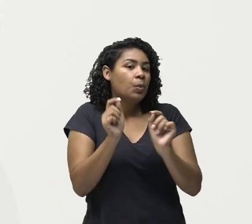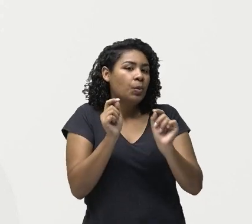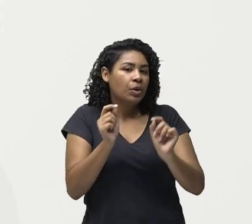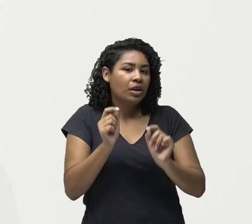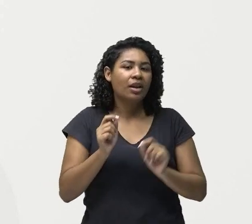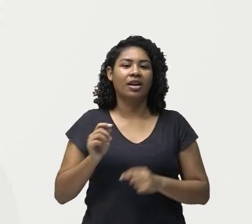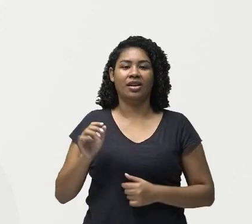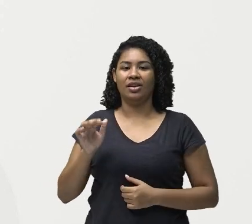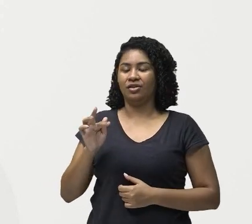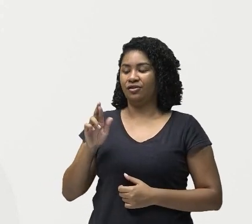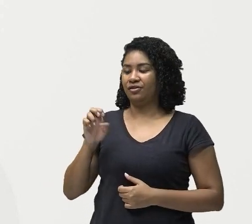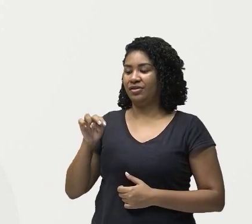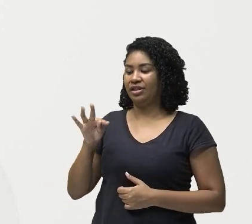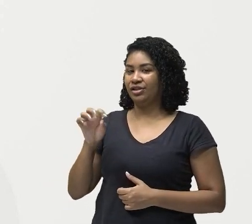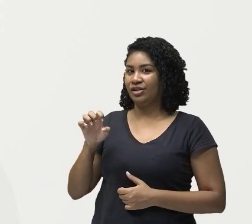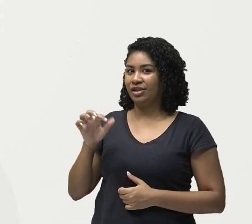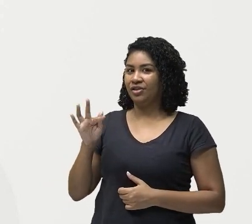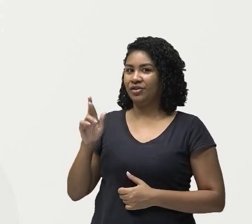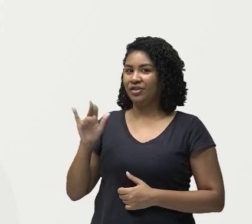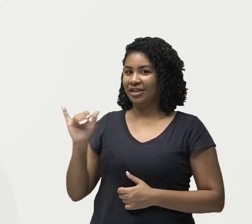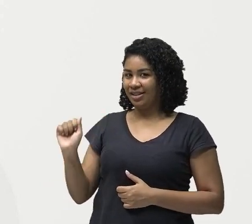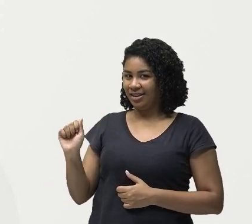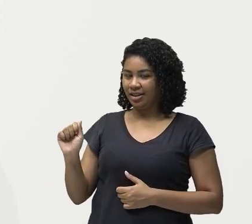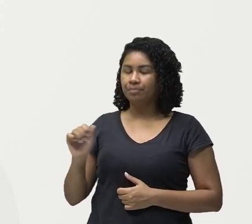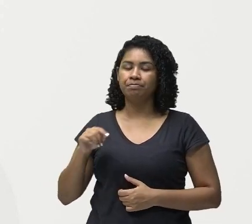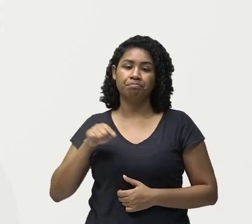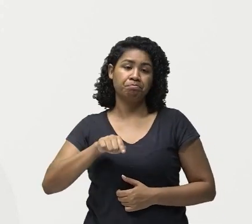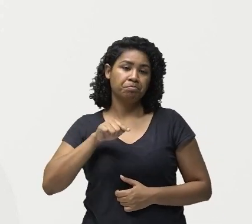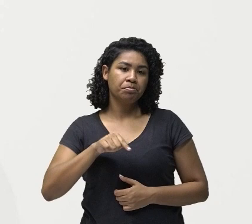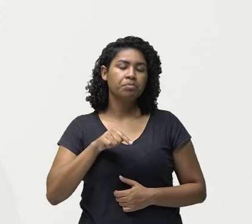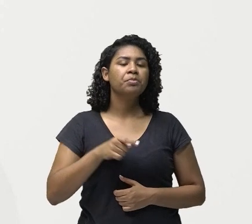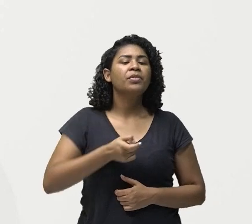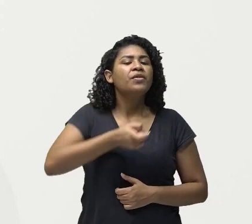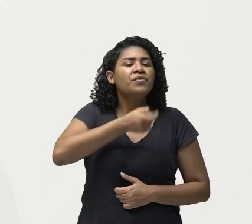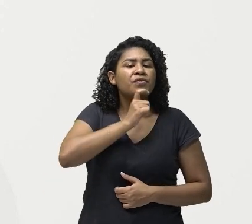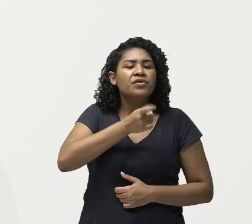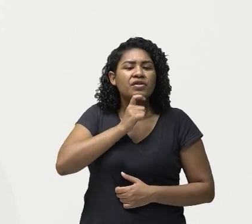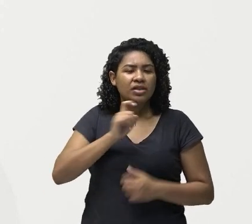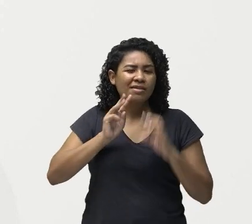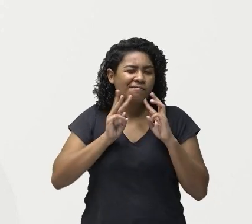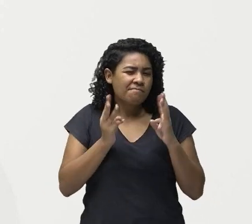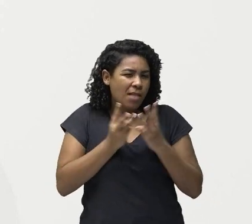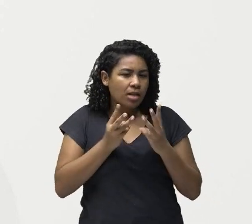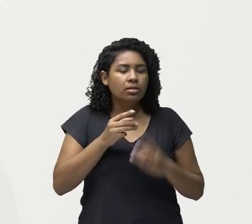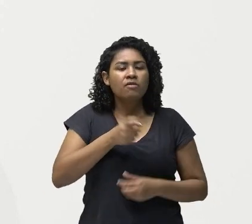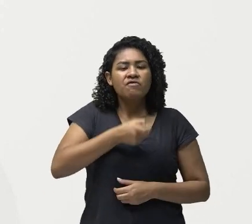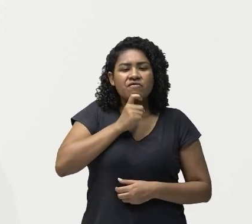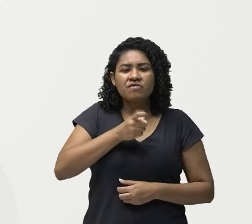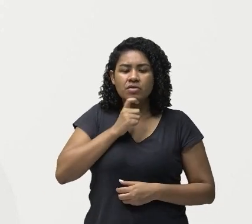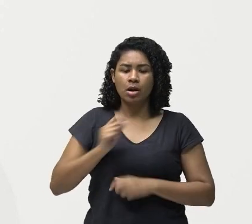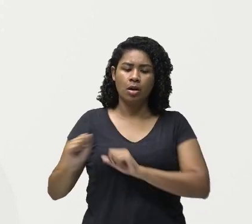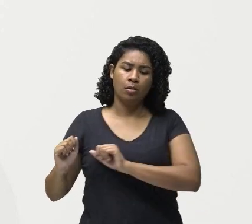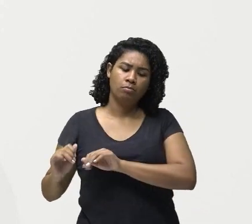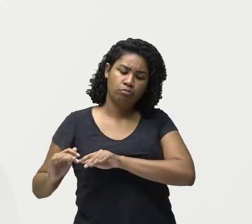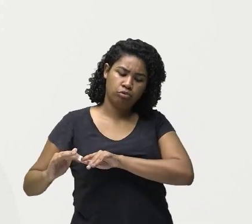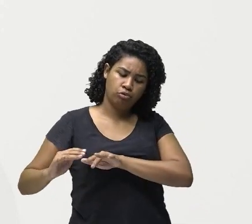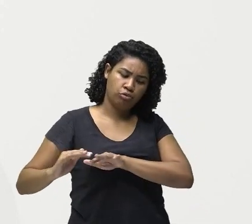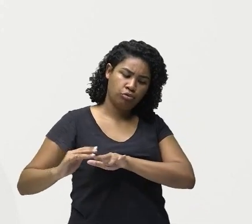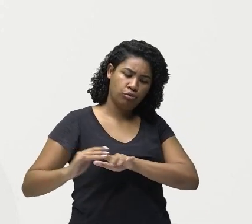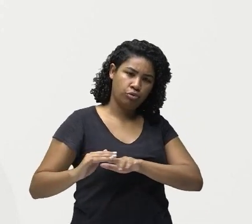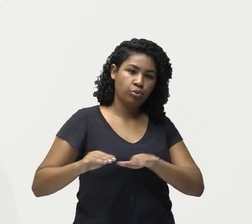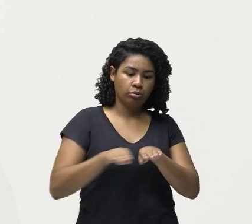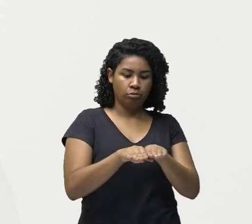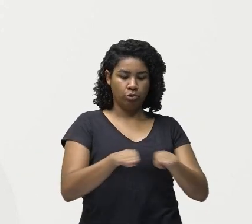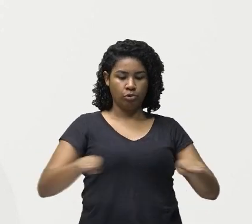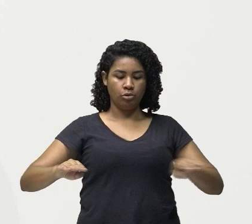fria. A massa de ar frio, por ser mais densa, tende a deslocar-se por baixo da massa